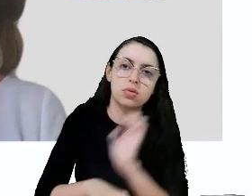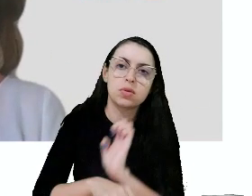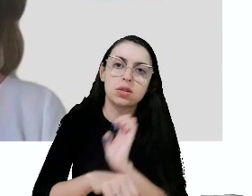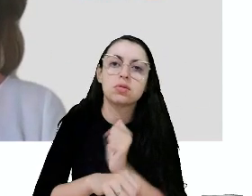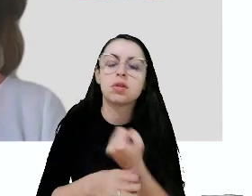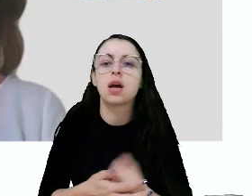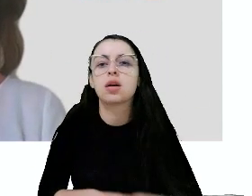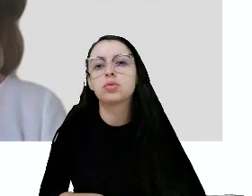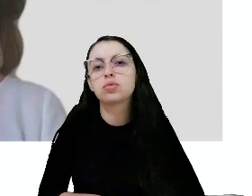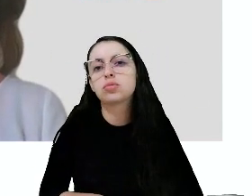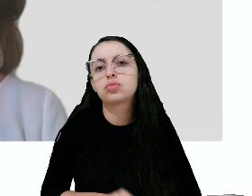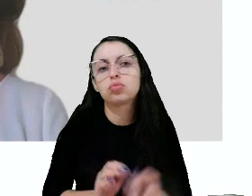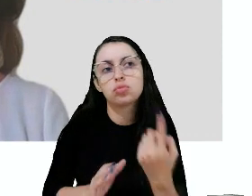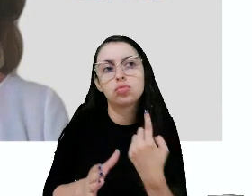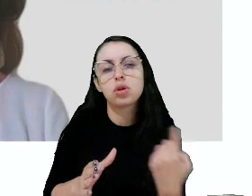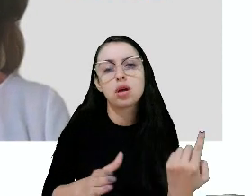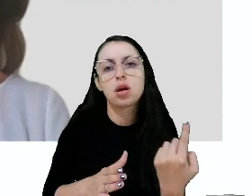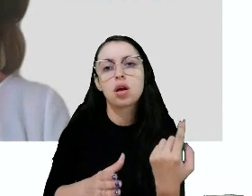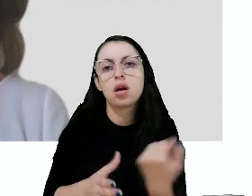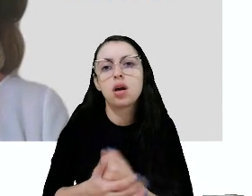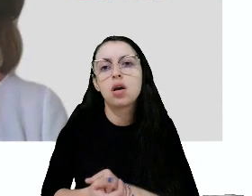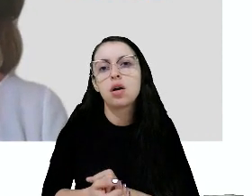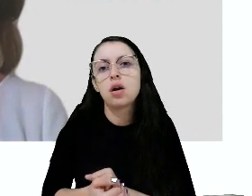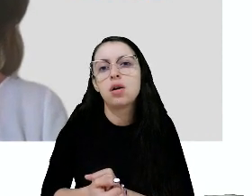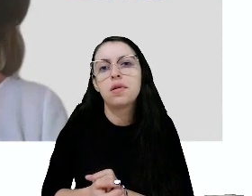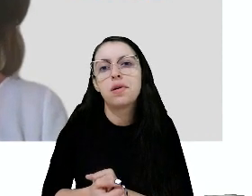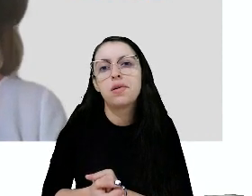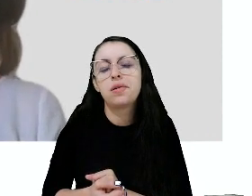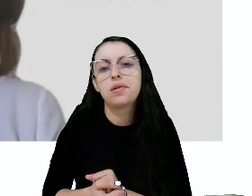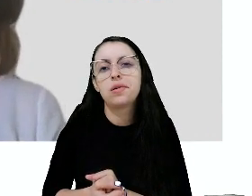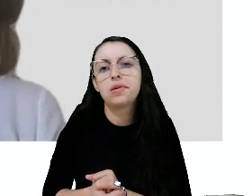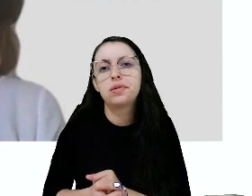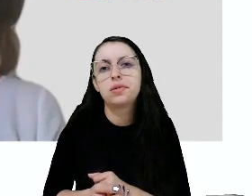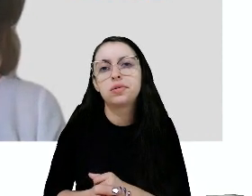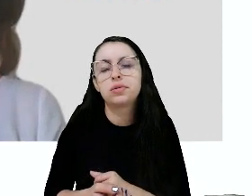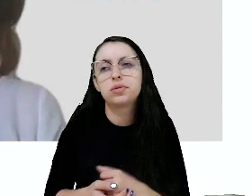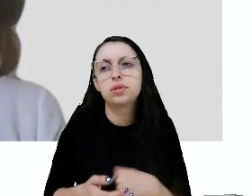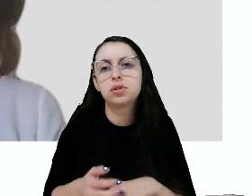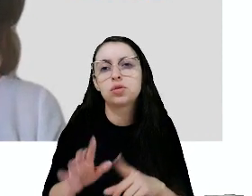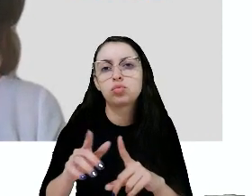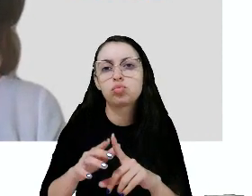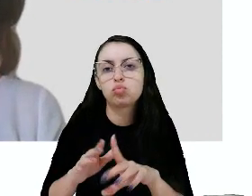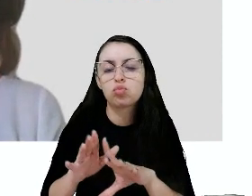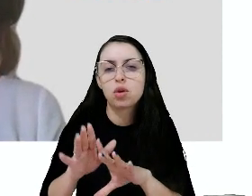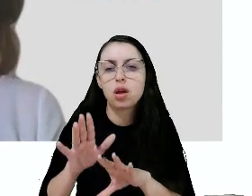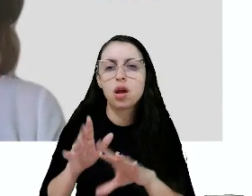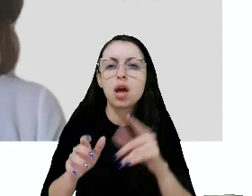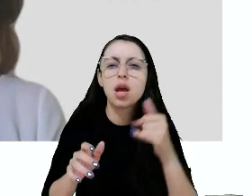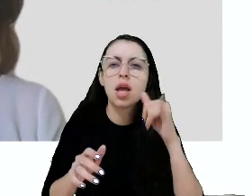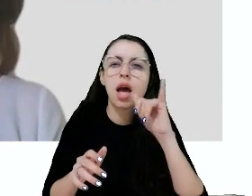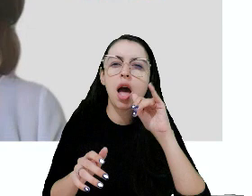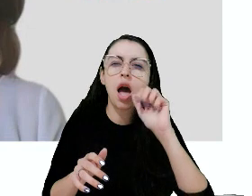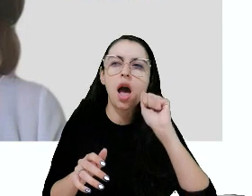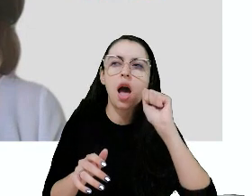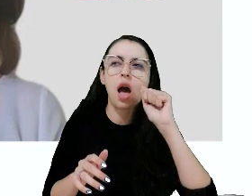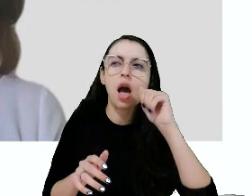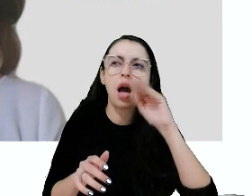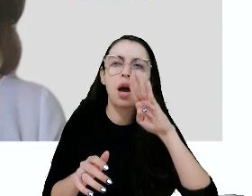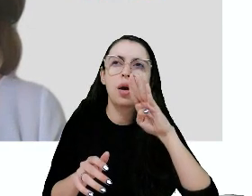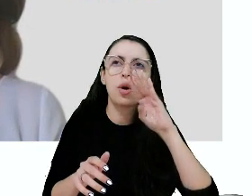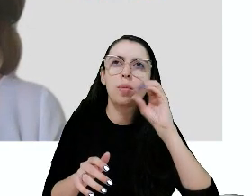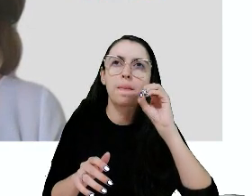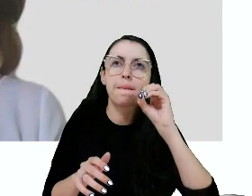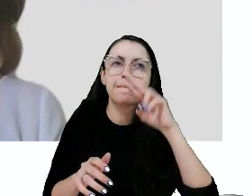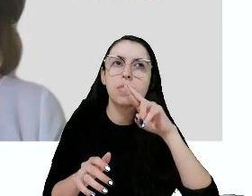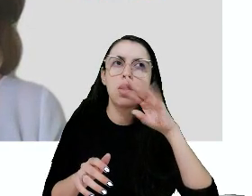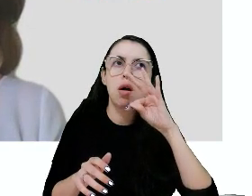do Espírito Santo, e foi em Pernambuco, onde ela conseguiu fazer o que é legal no país, que é uma interrupção legal, no